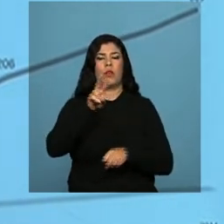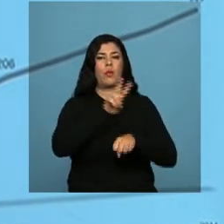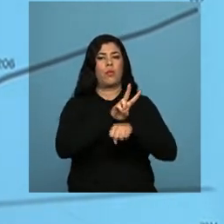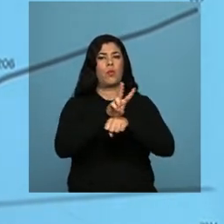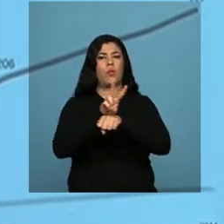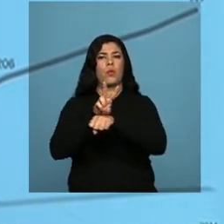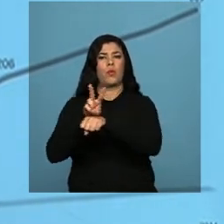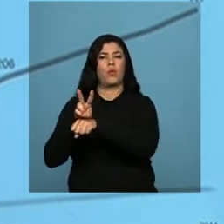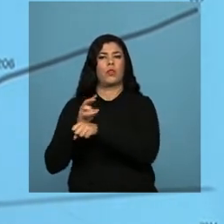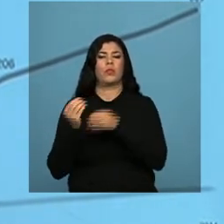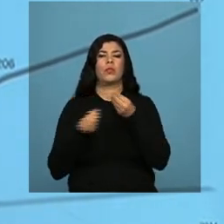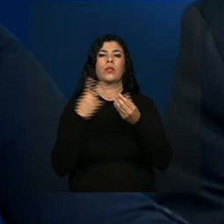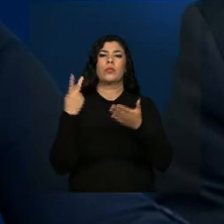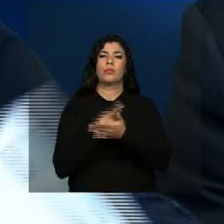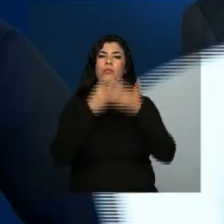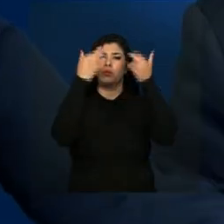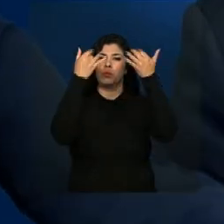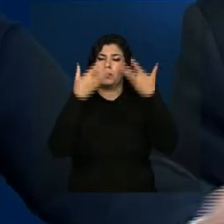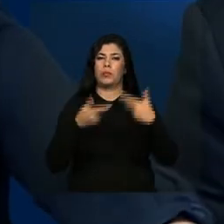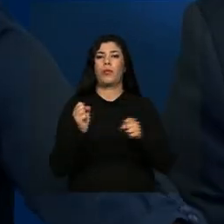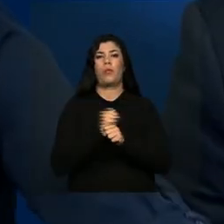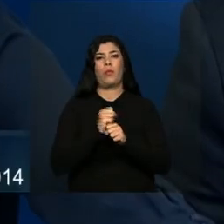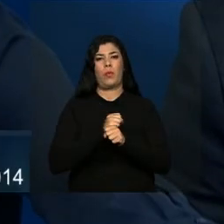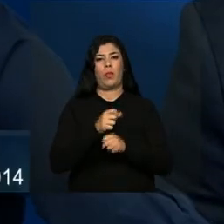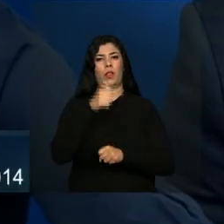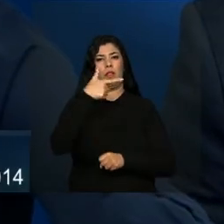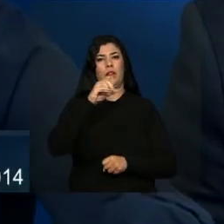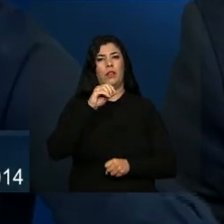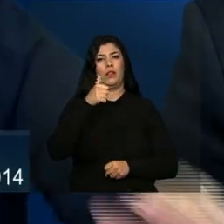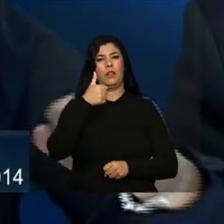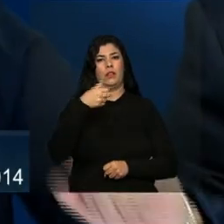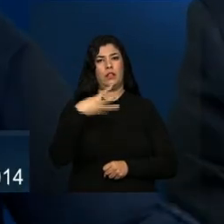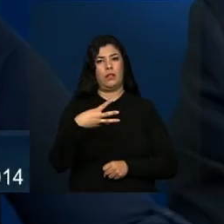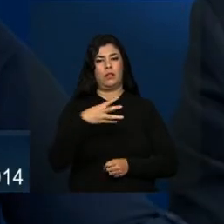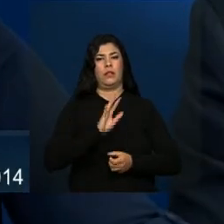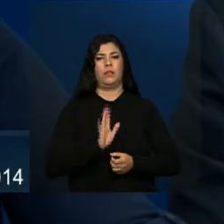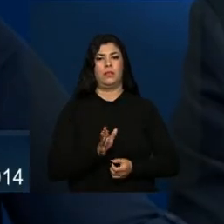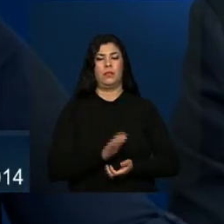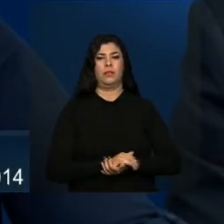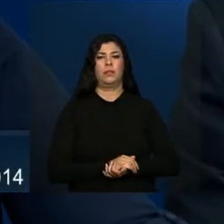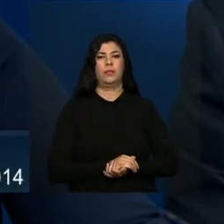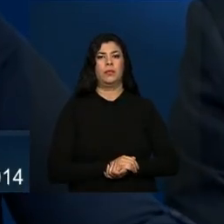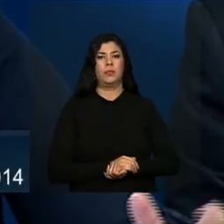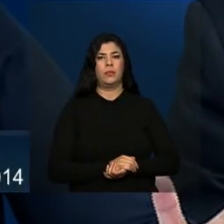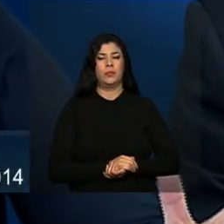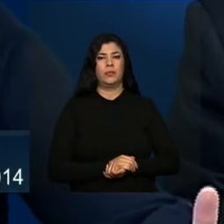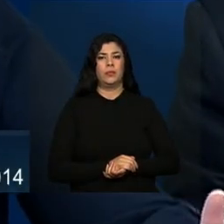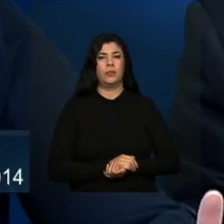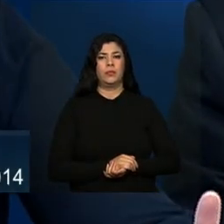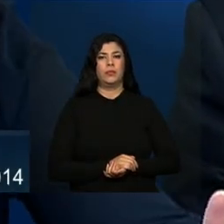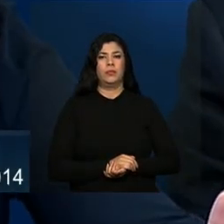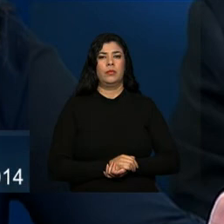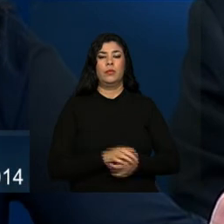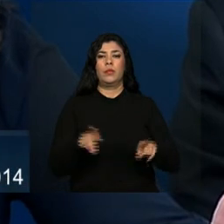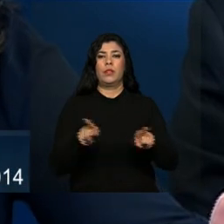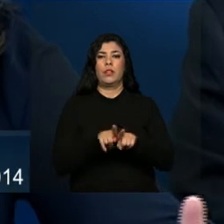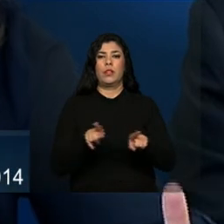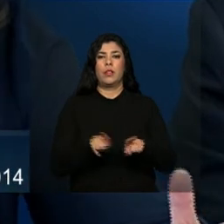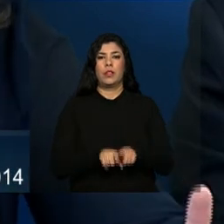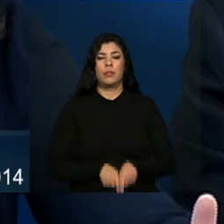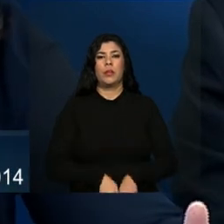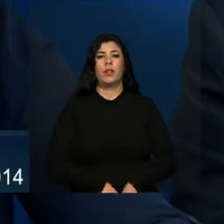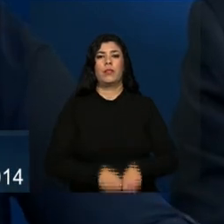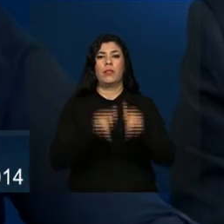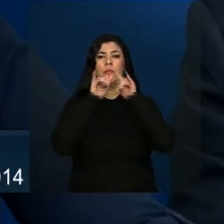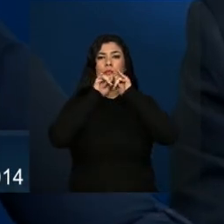acabei de narrar para vocês ou longo de 2014 e campanhas de